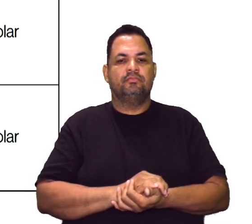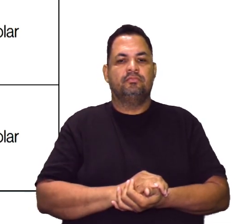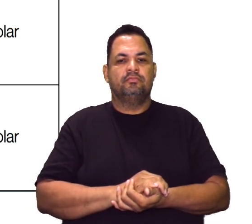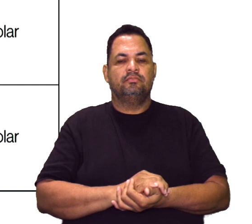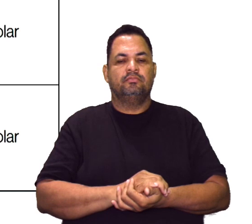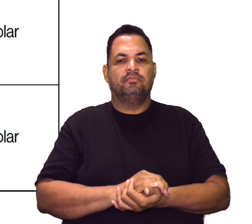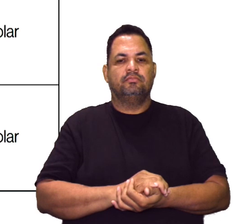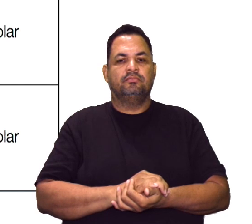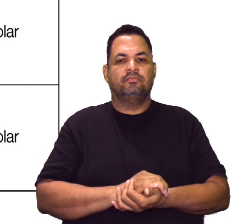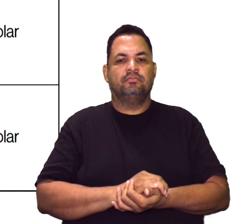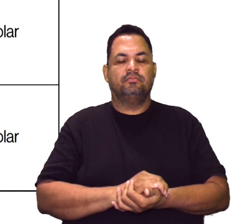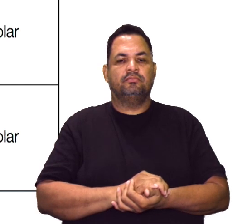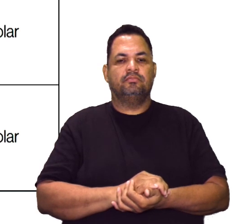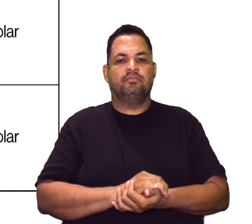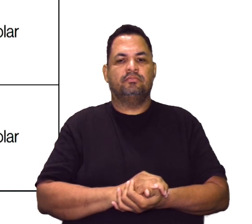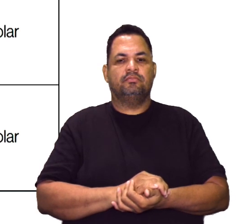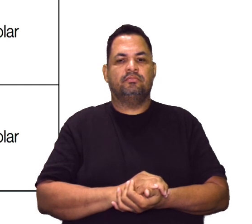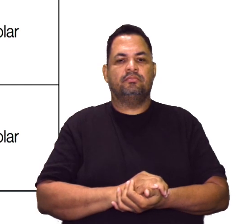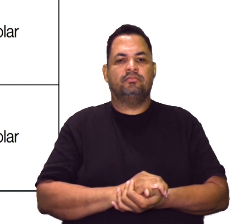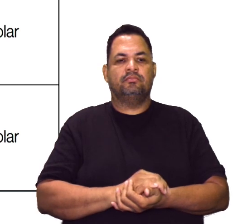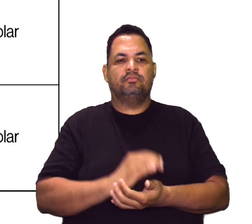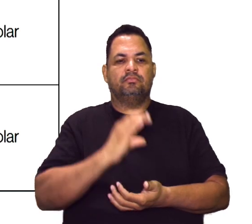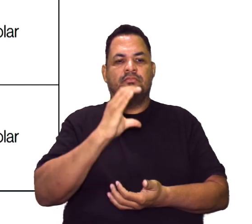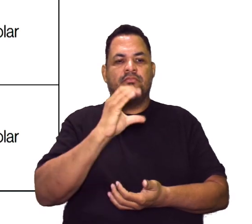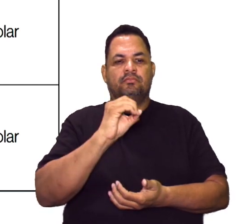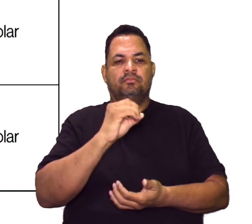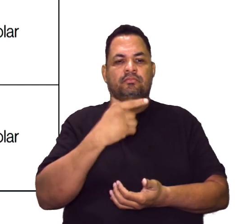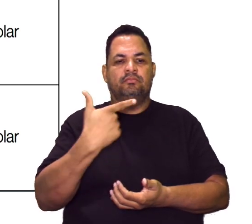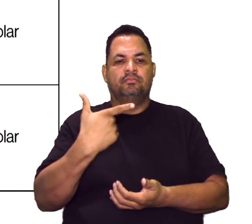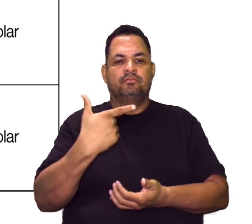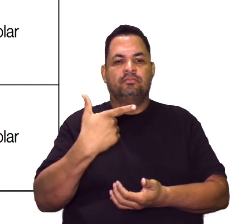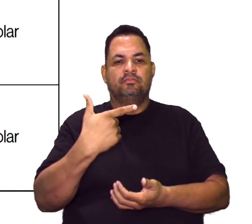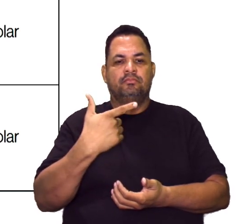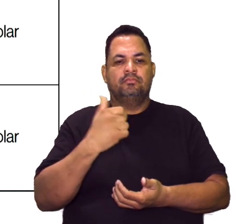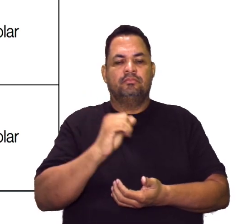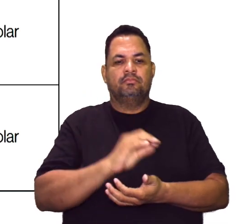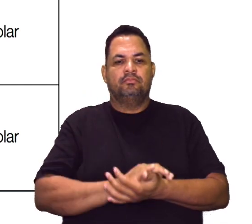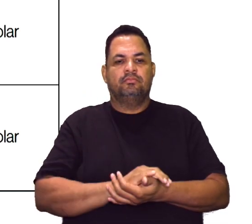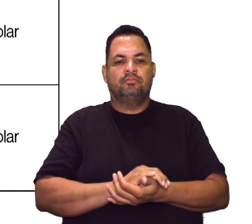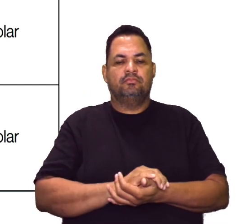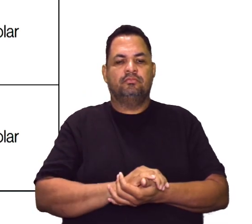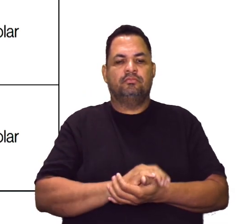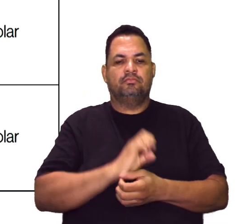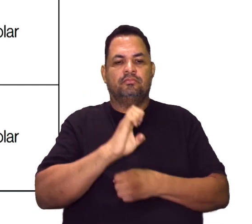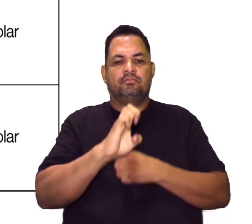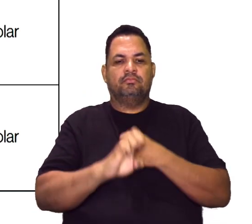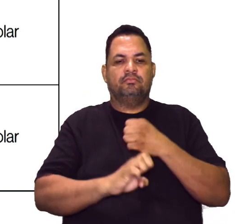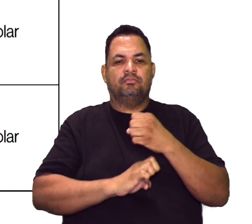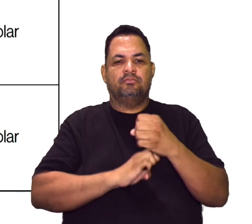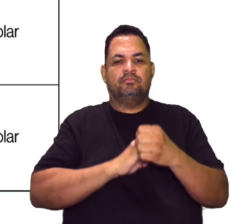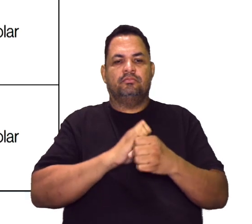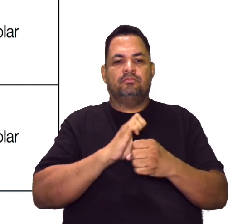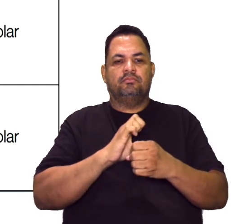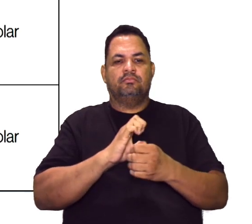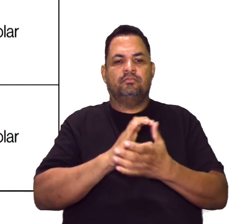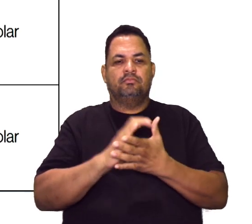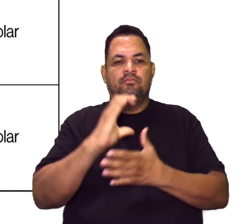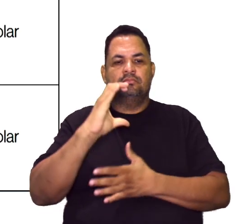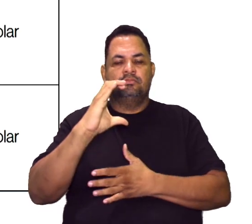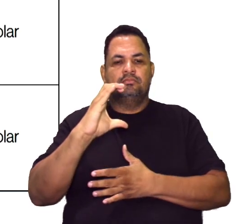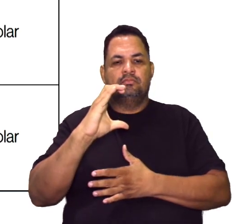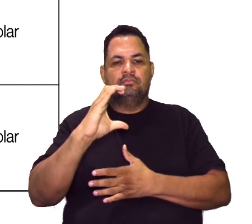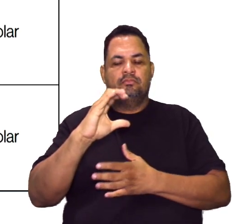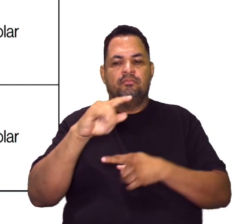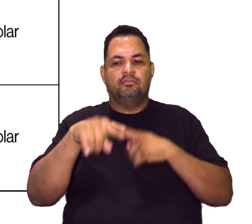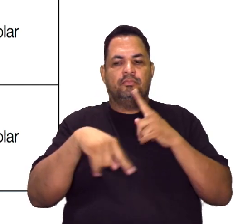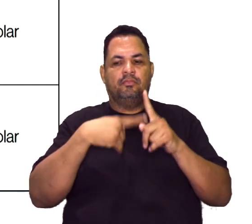né? O CO2, vocês viram que os elétrons que fazem do carbono com